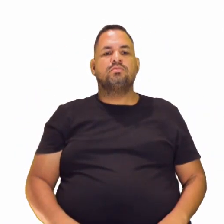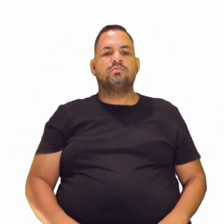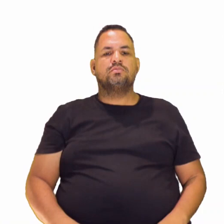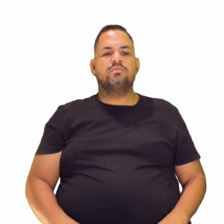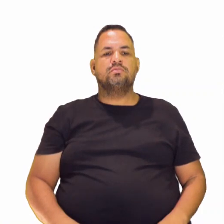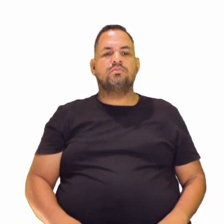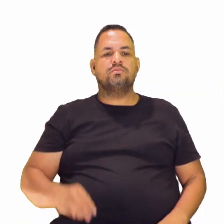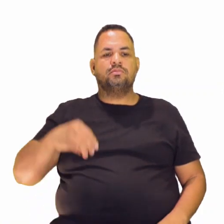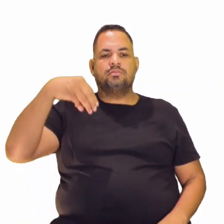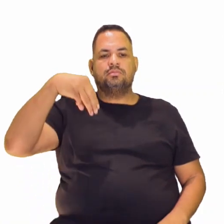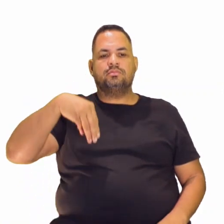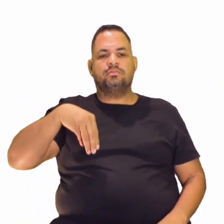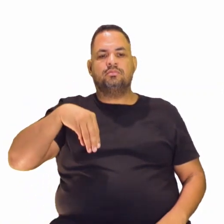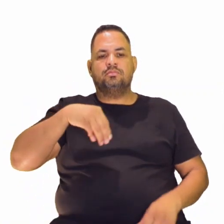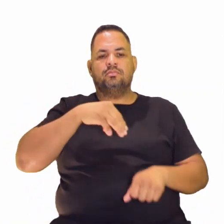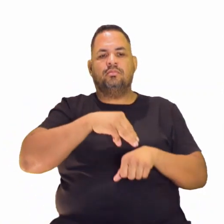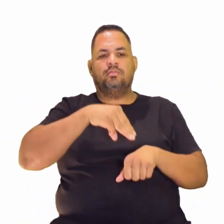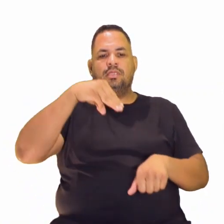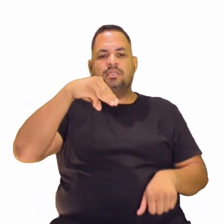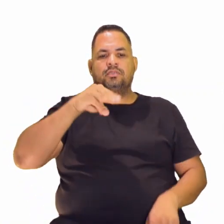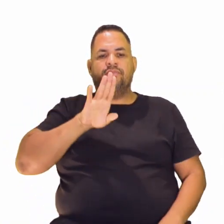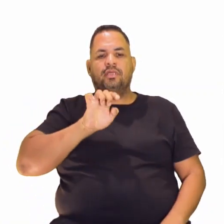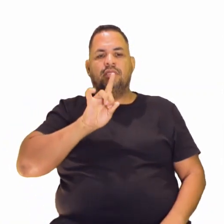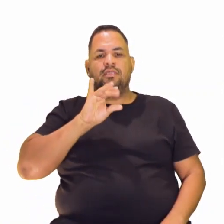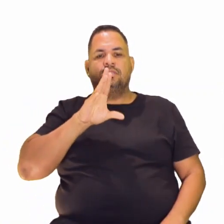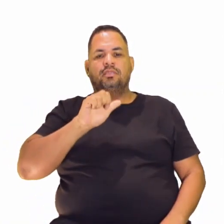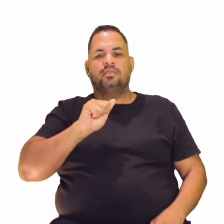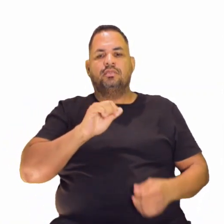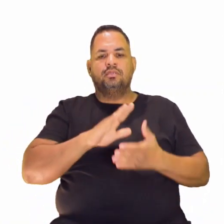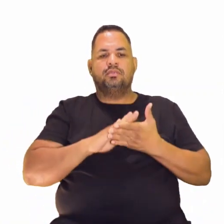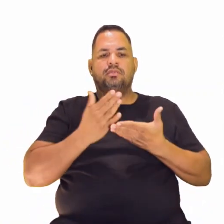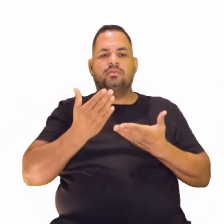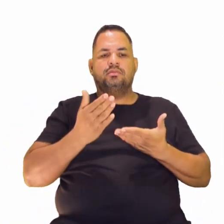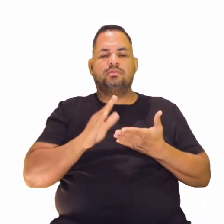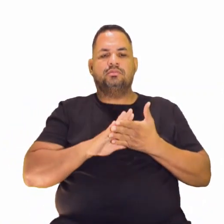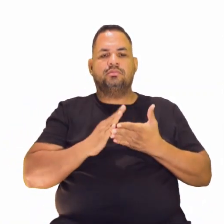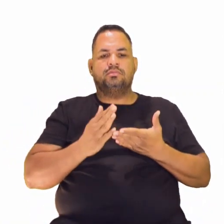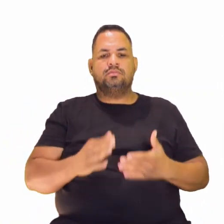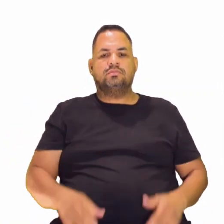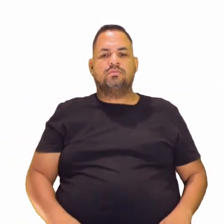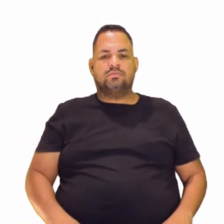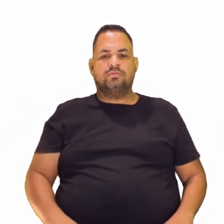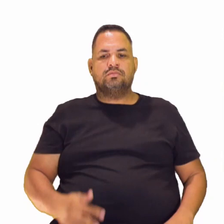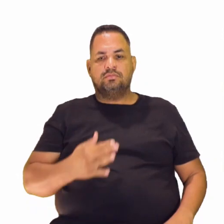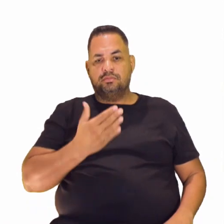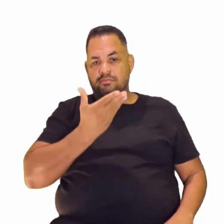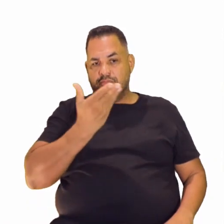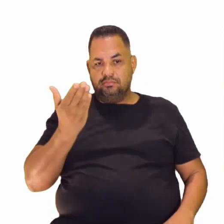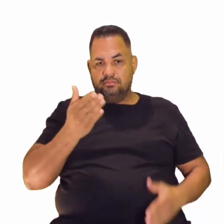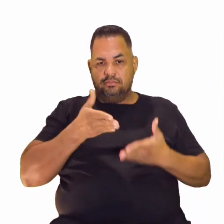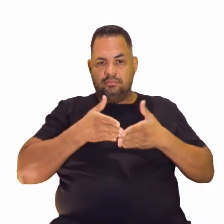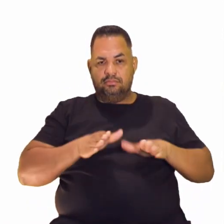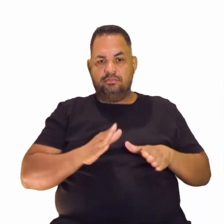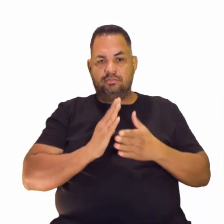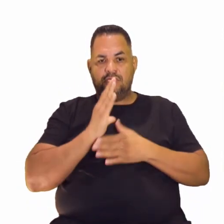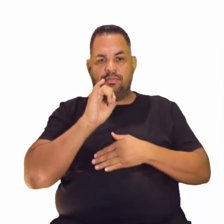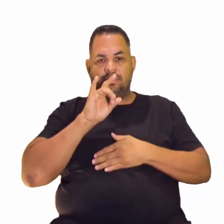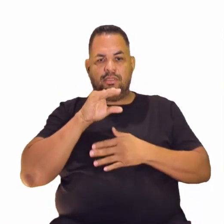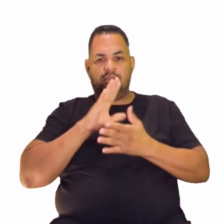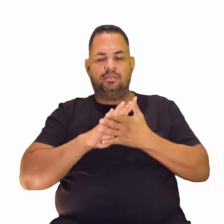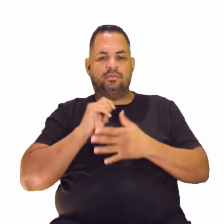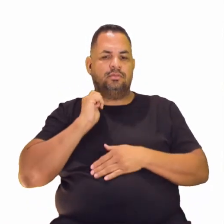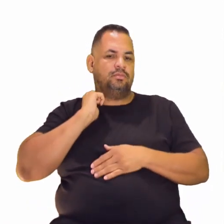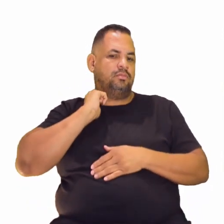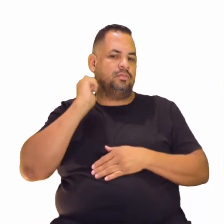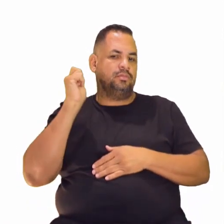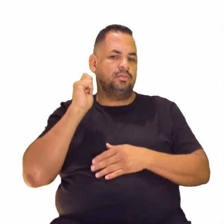Então, o mestre Valentim, outro artista, Valentim da Fonseca e Silva, nasceu na capitania de Minas